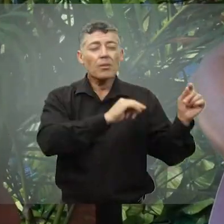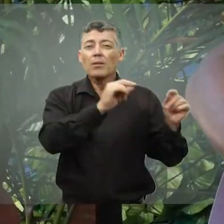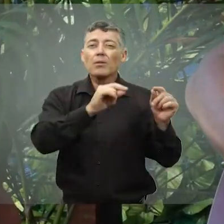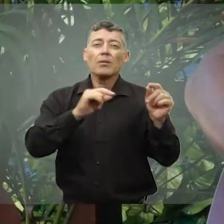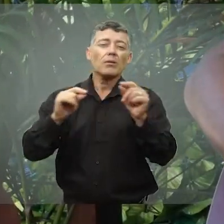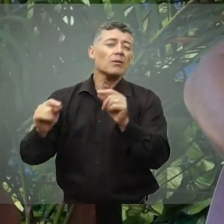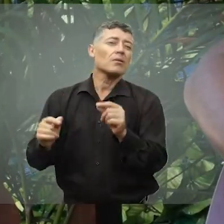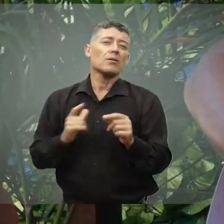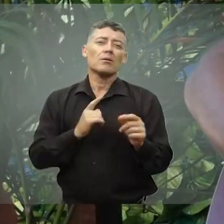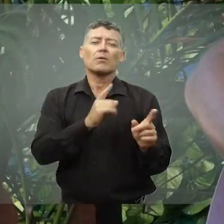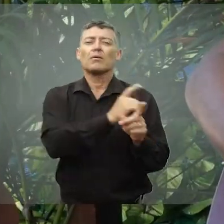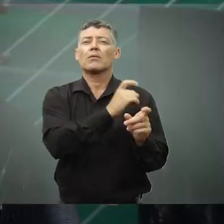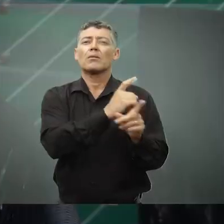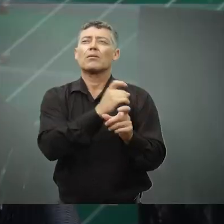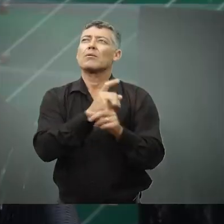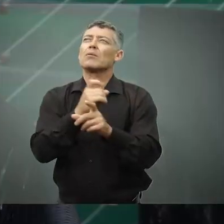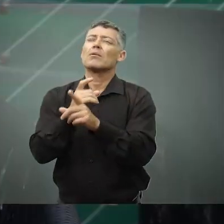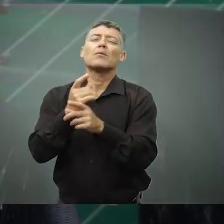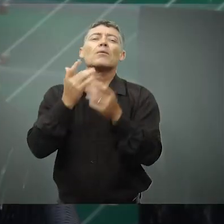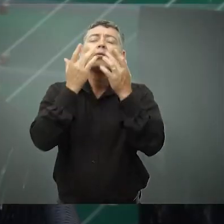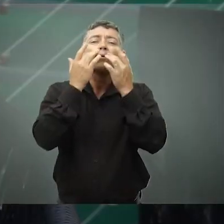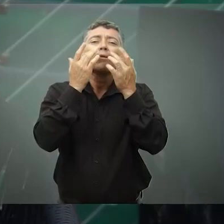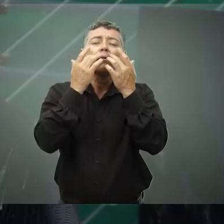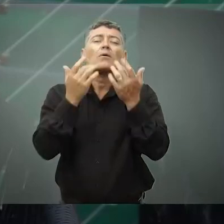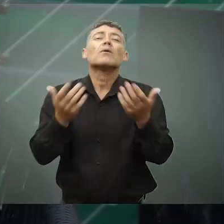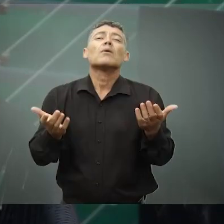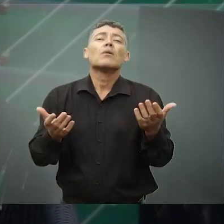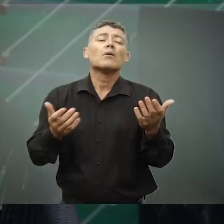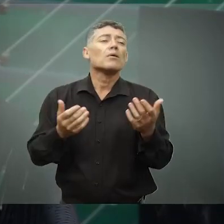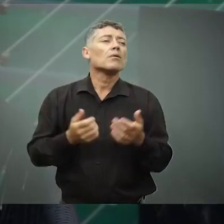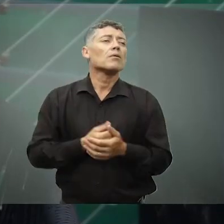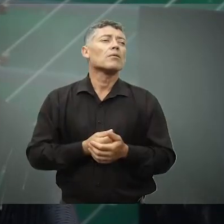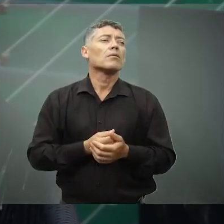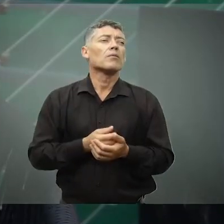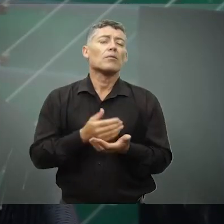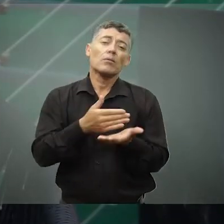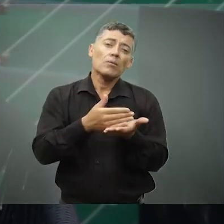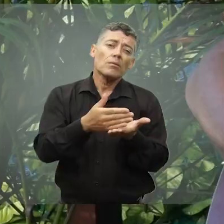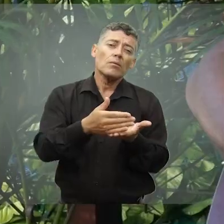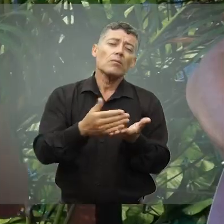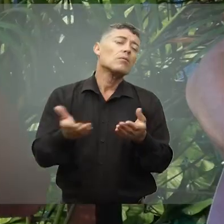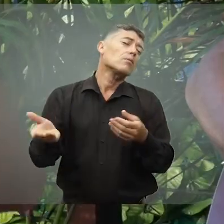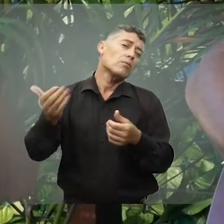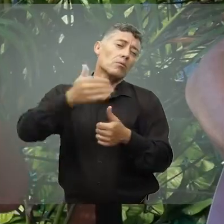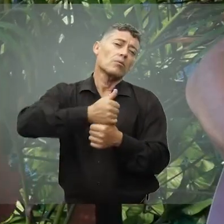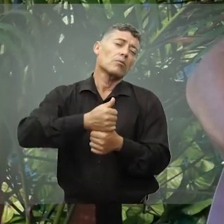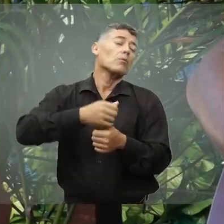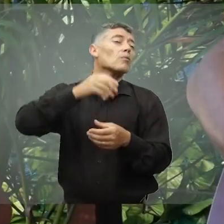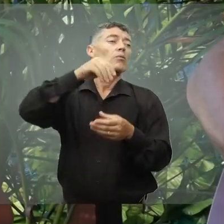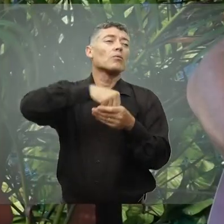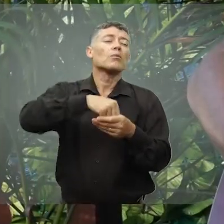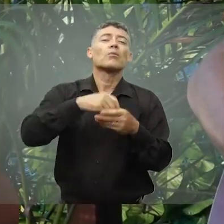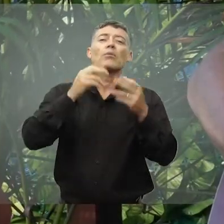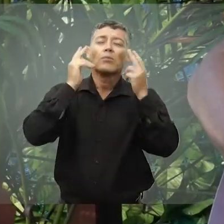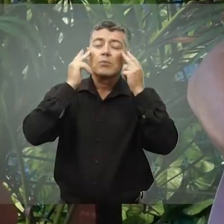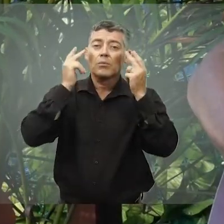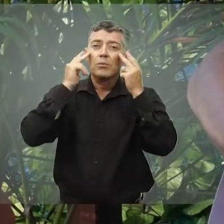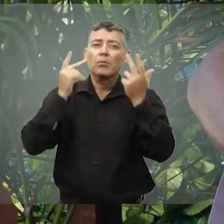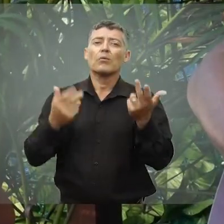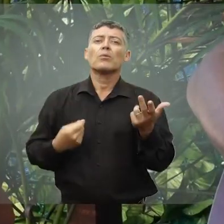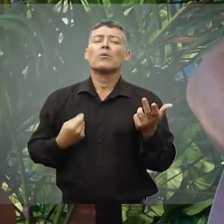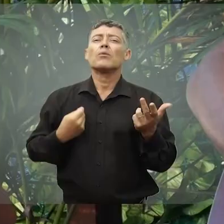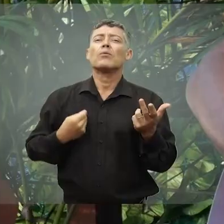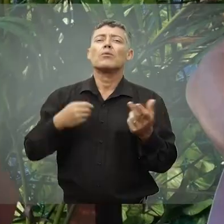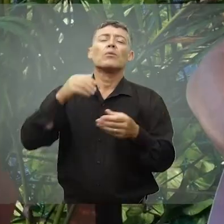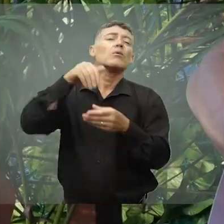me veem dessa maneira. Eu não me sinto artista, nunca me senti artista. As pessoas me colocaram como artista. Mas eu sou uma pessoa normal,